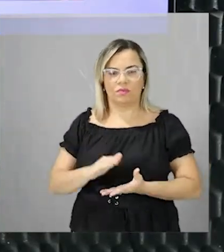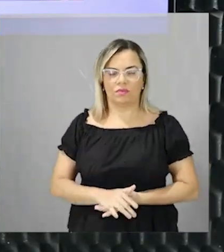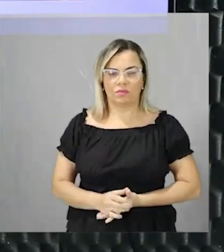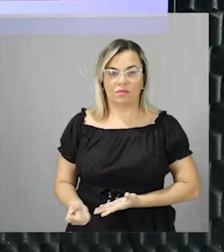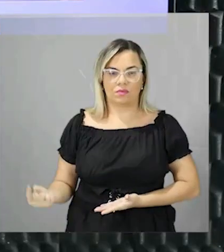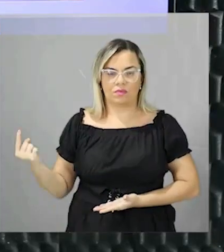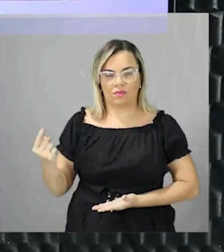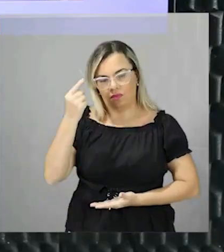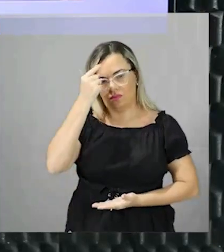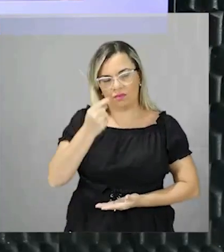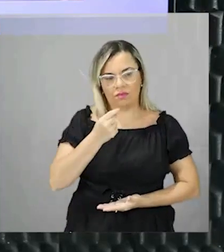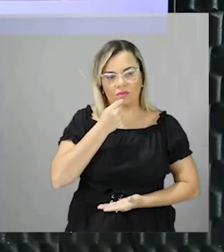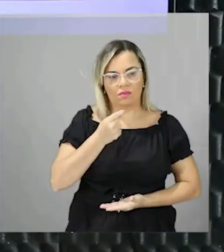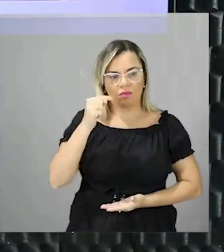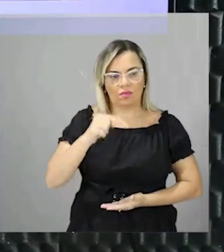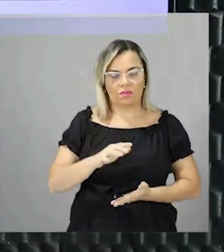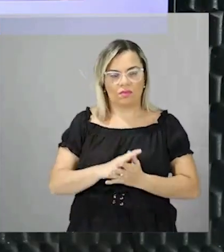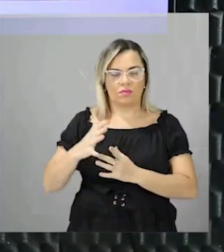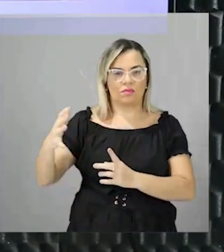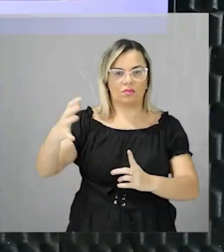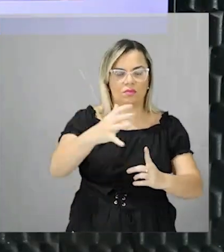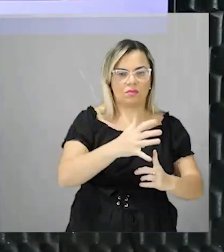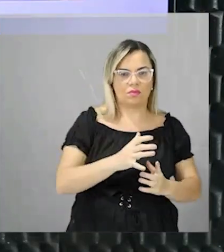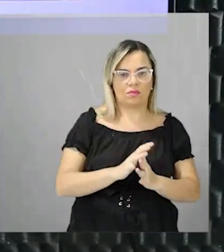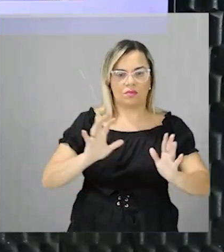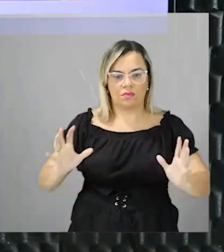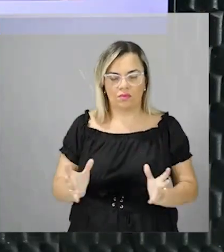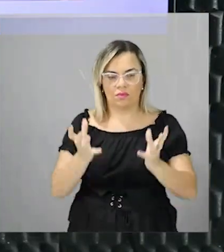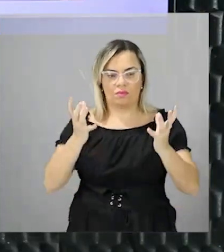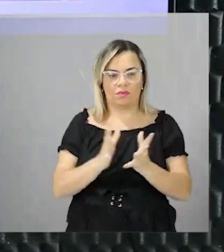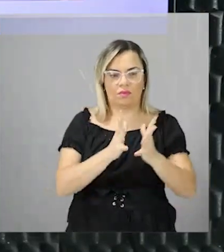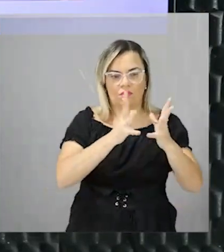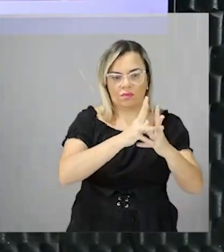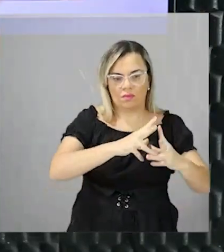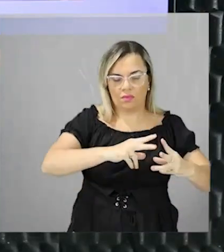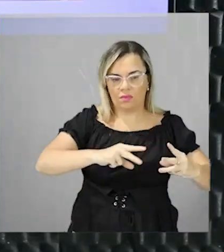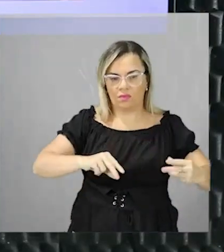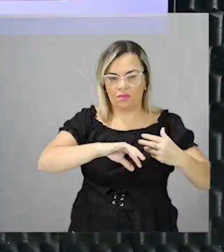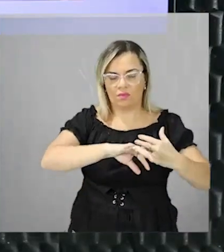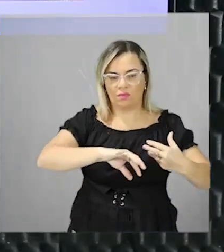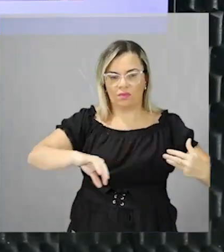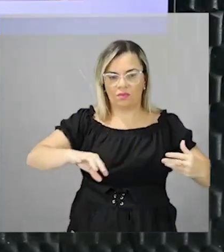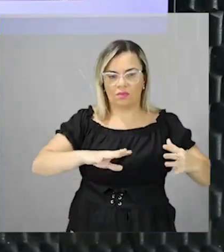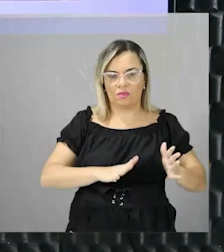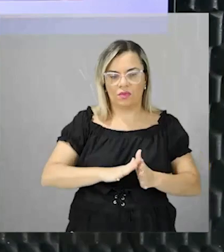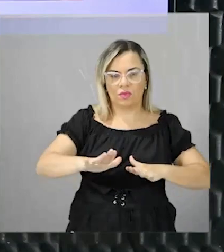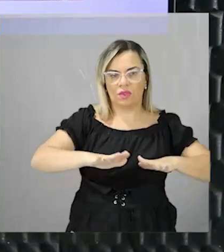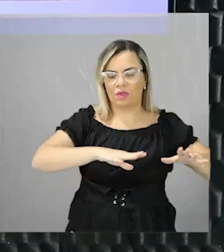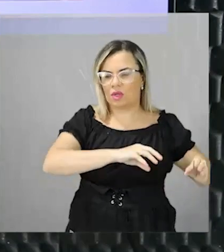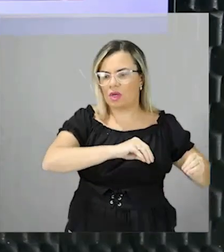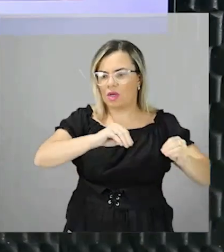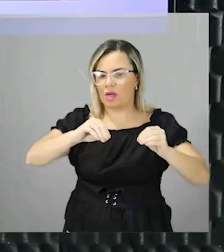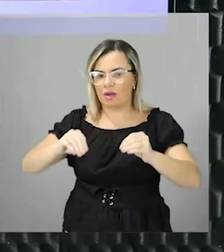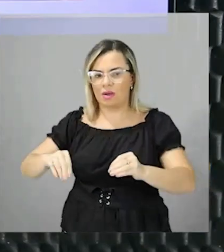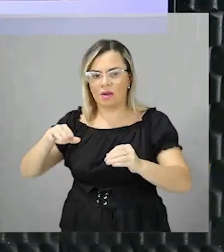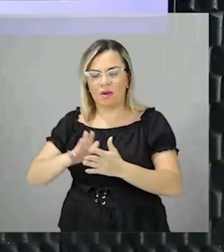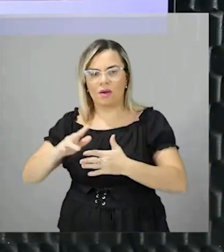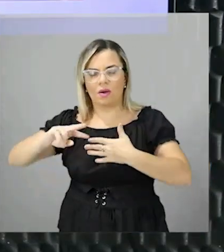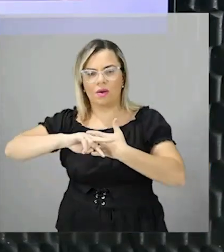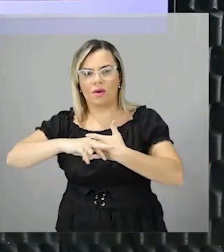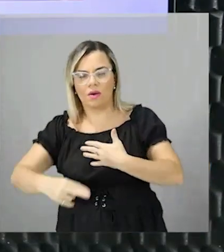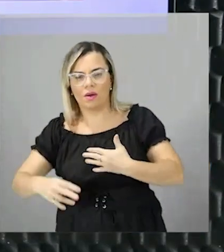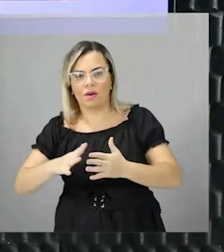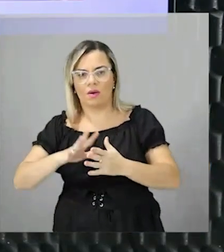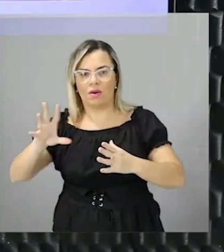aí erodidas pelos agentes do clima, elas vão se quebrar e vão poder depois se movimentar para outras partes e vão, consequentemente, a posterior,